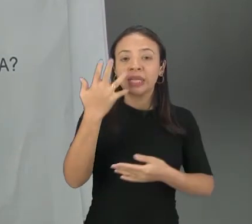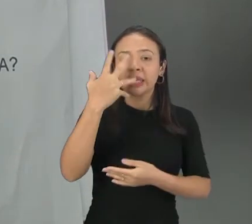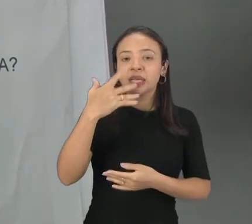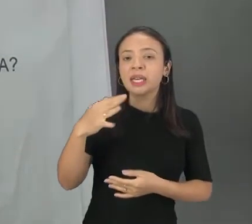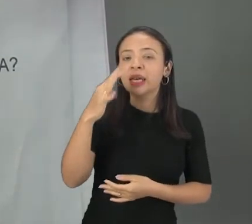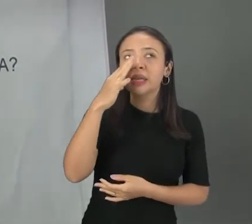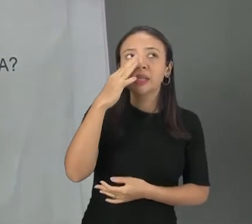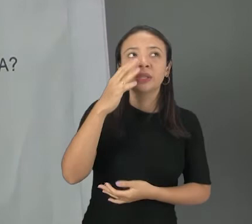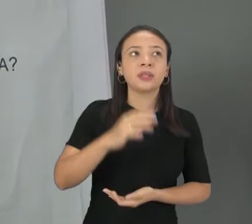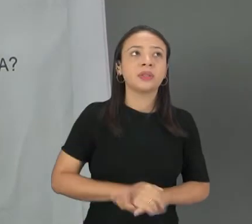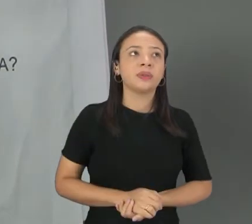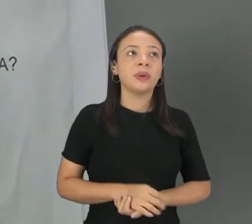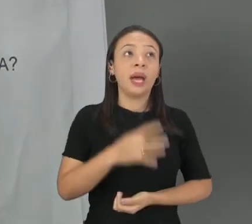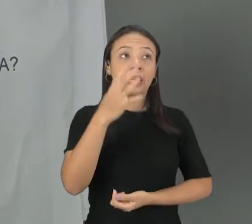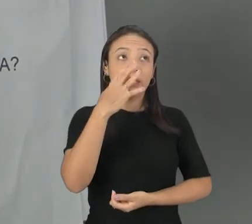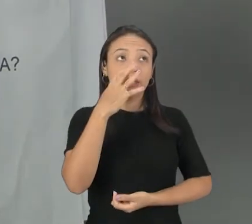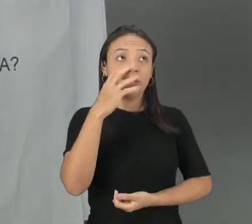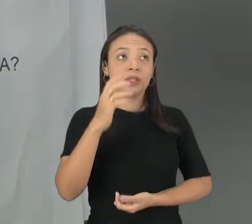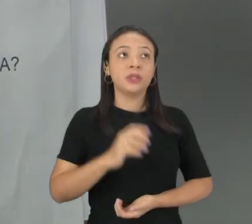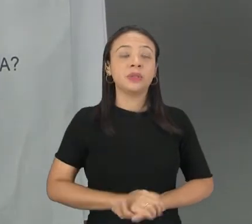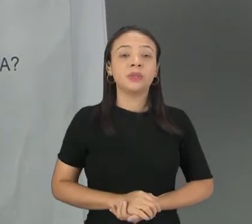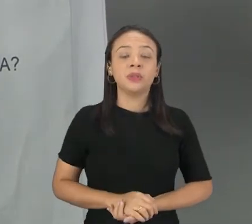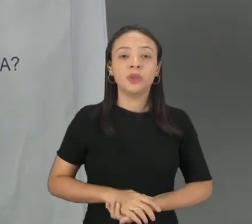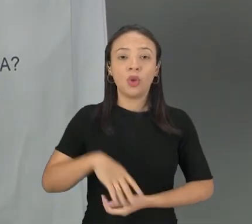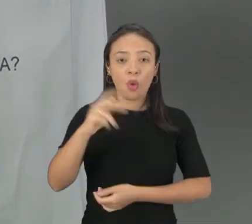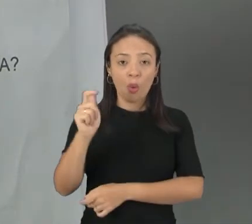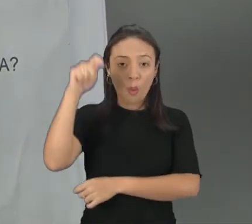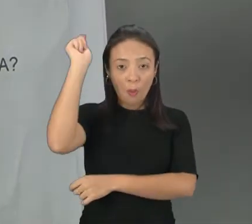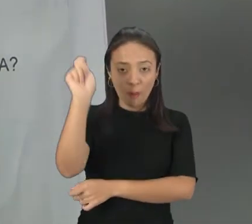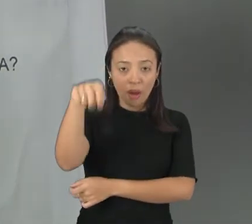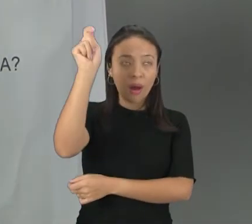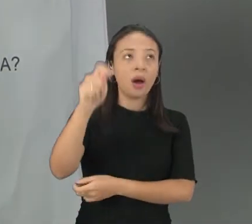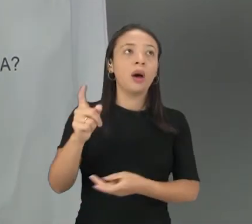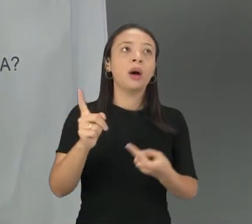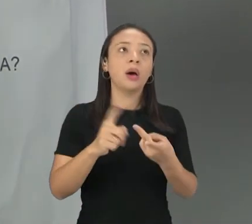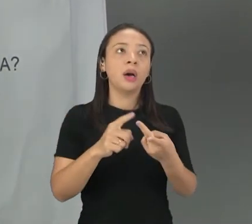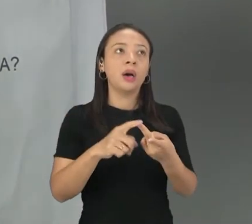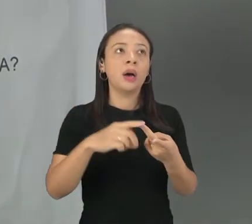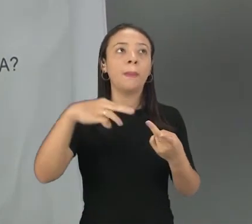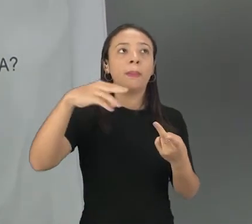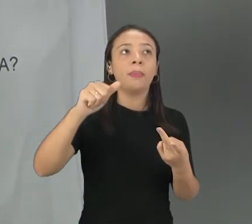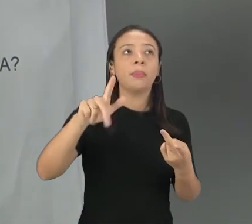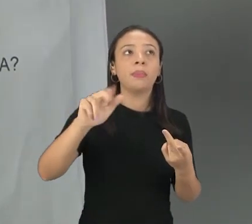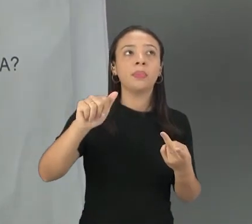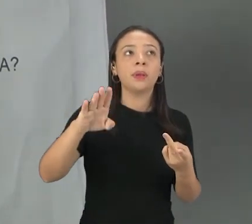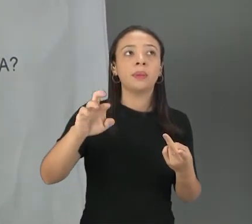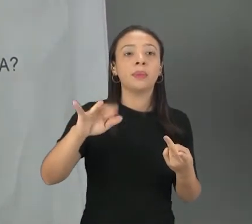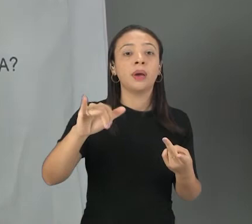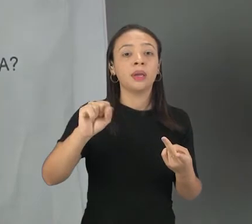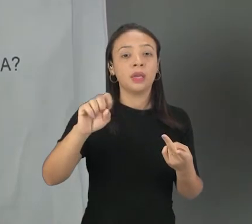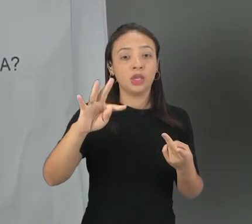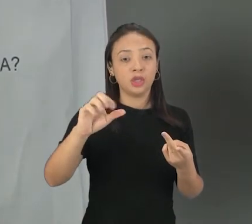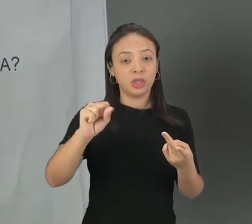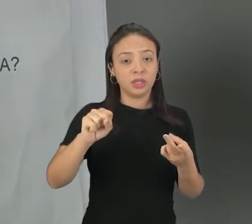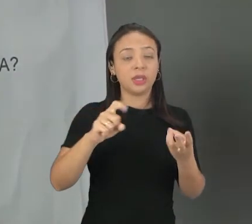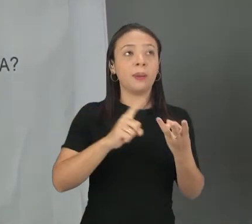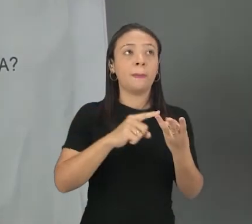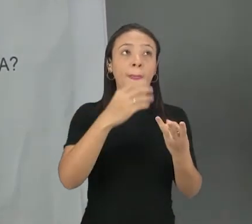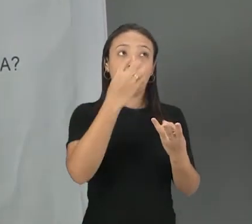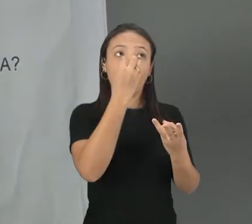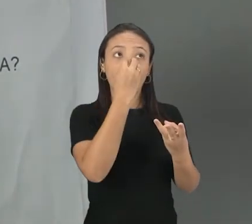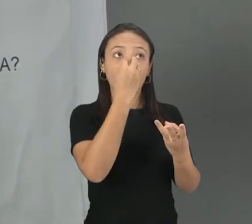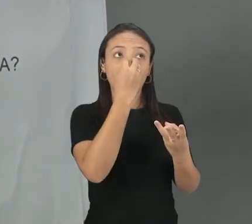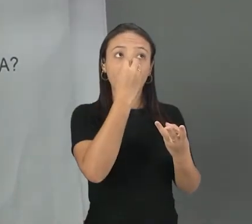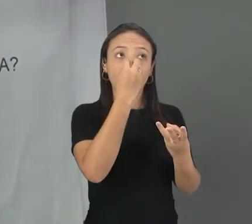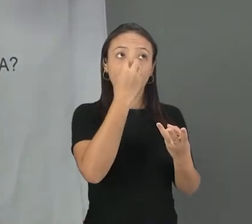assistiram lá no circo Elas assistiram à apresentação dos mágicos malabaristas palhaços trapezistas